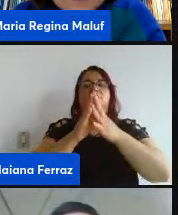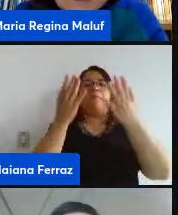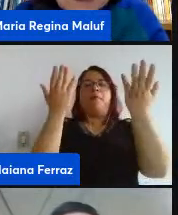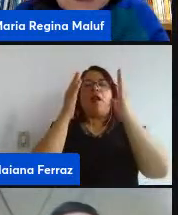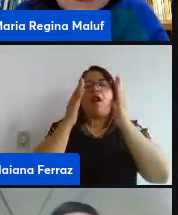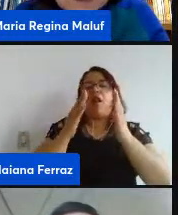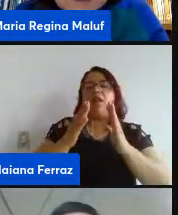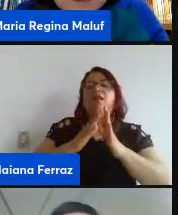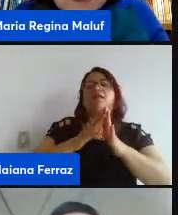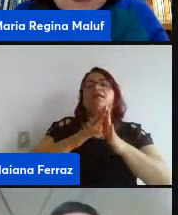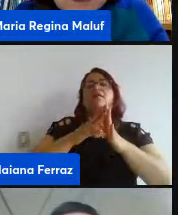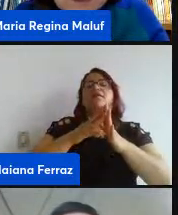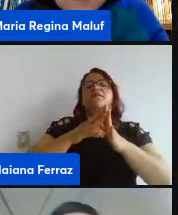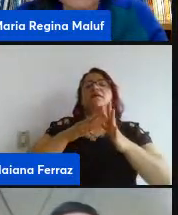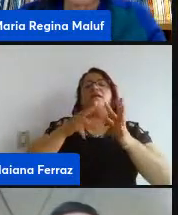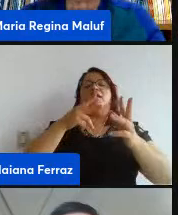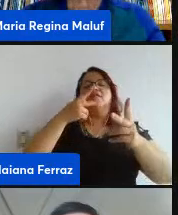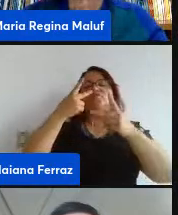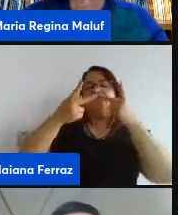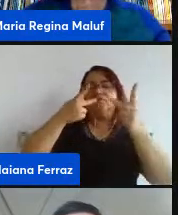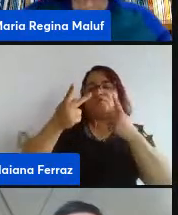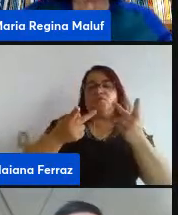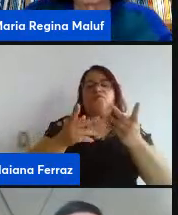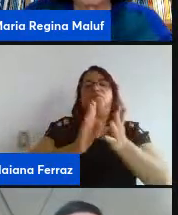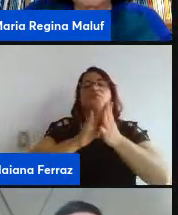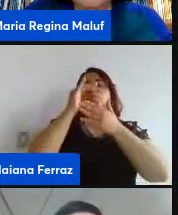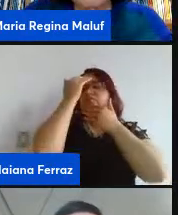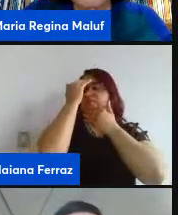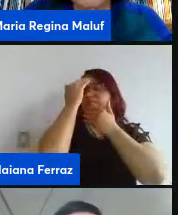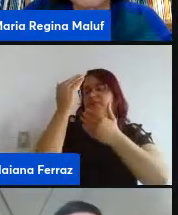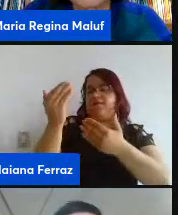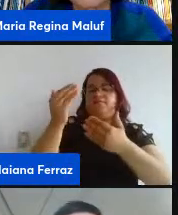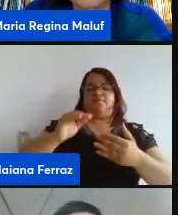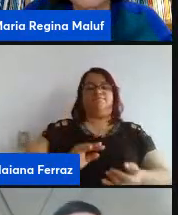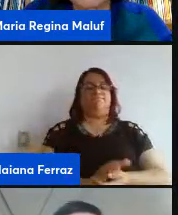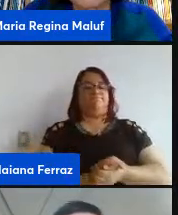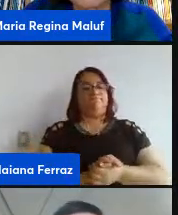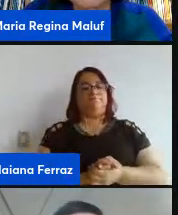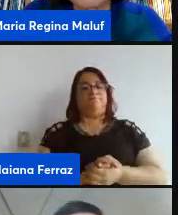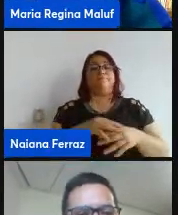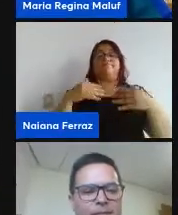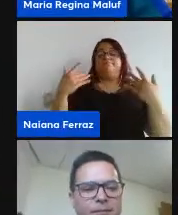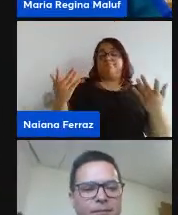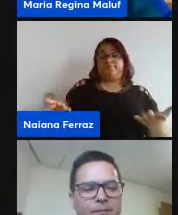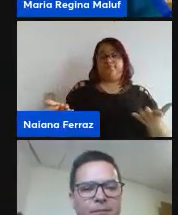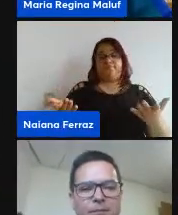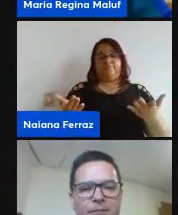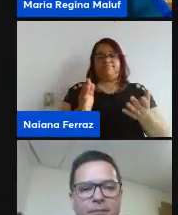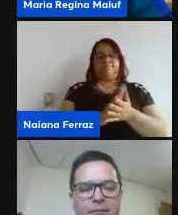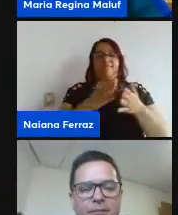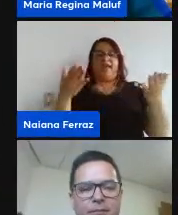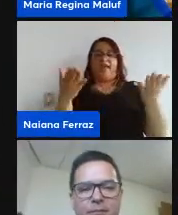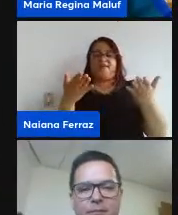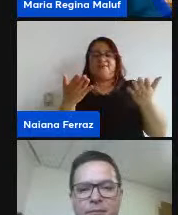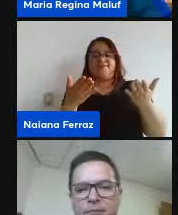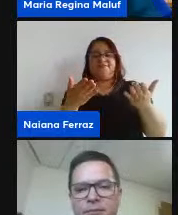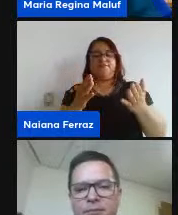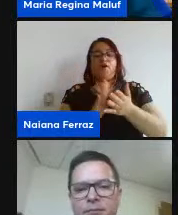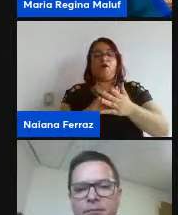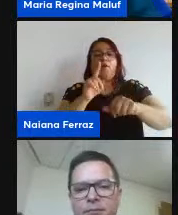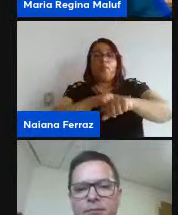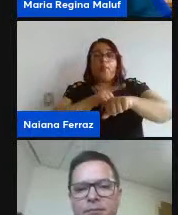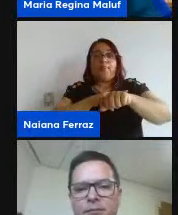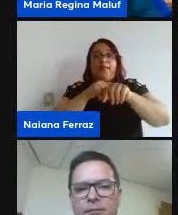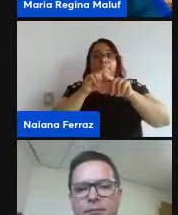etc. Né? Eu acho que sim. Muito obrigada, professor. Então, vamos agora, né, nós estamos com o tempo